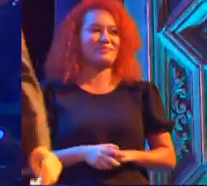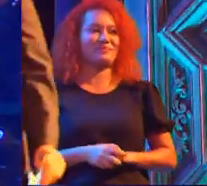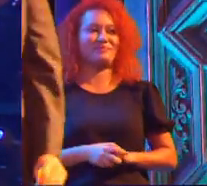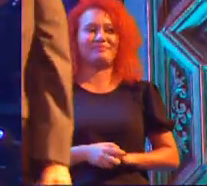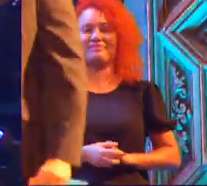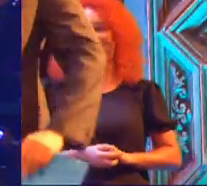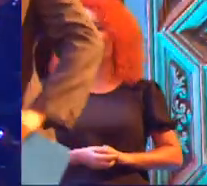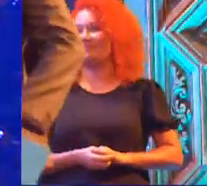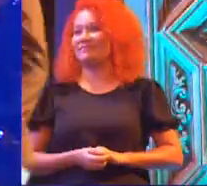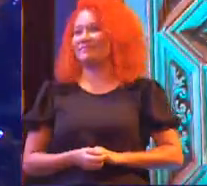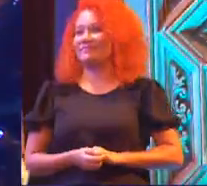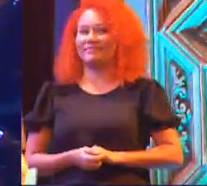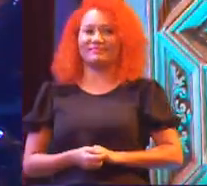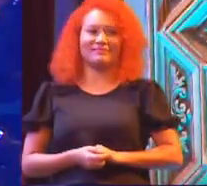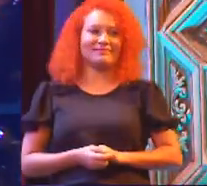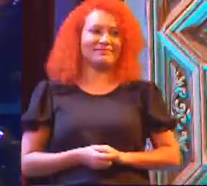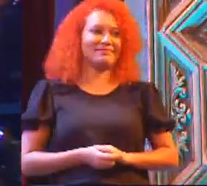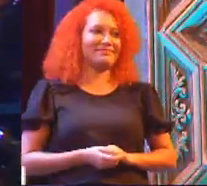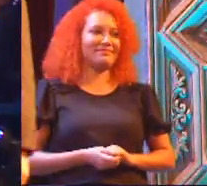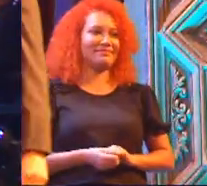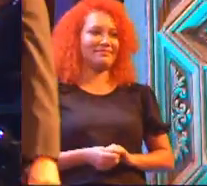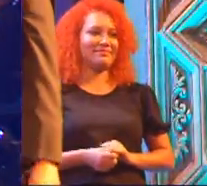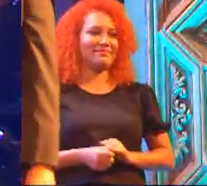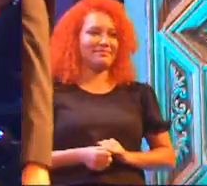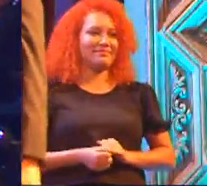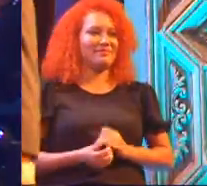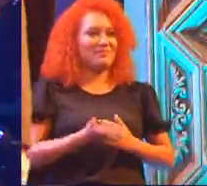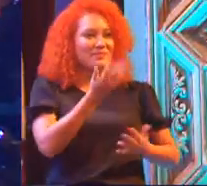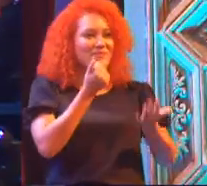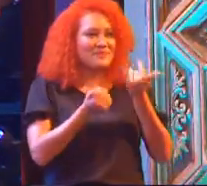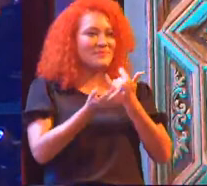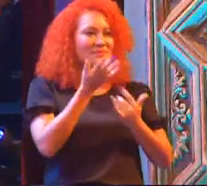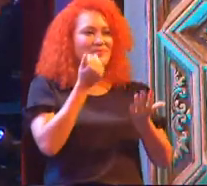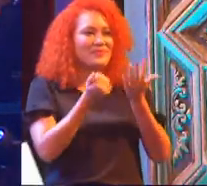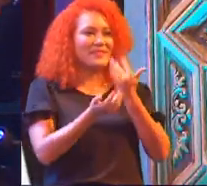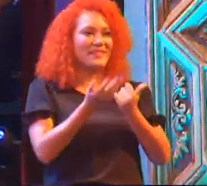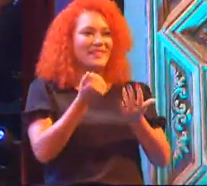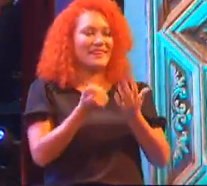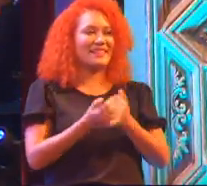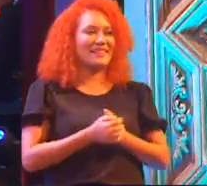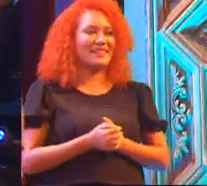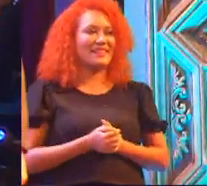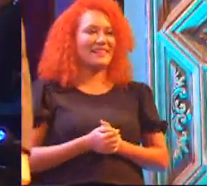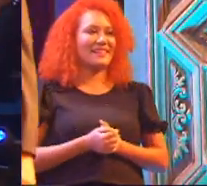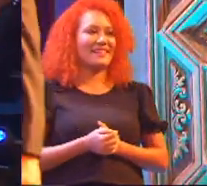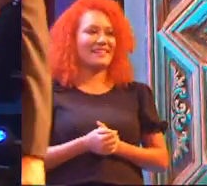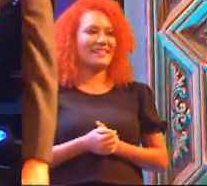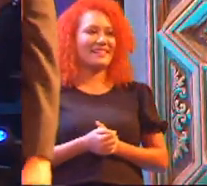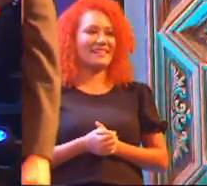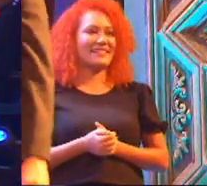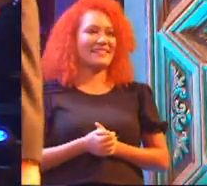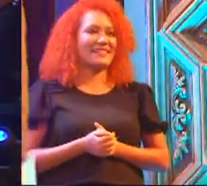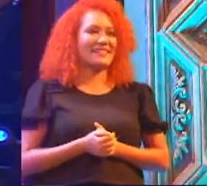Por favor, ao palco, Nilson. Vem, Nilson! Vem, Nilson! Fala aqui no palco para receber sua homenagem.